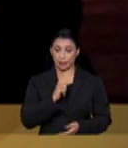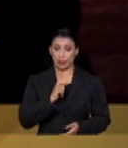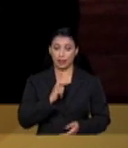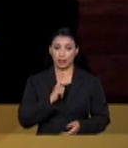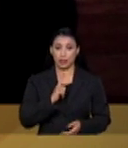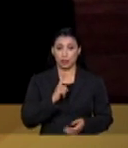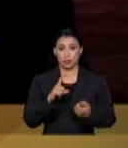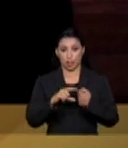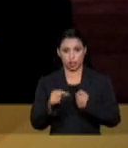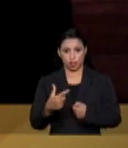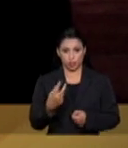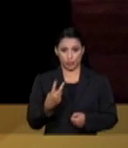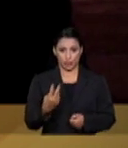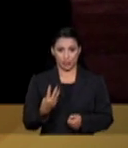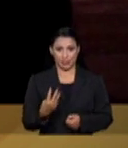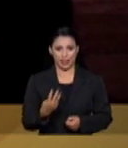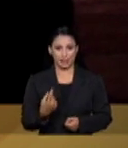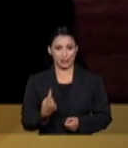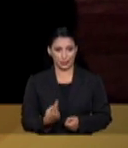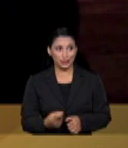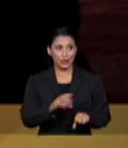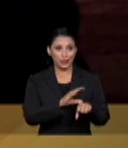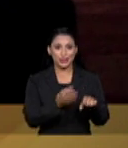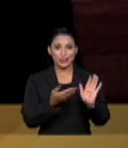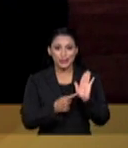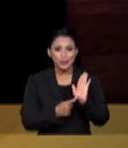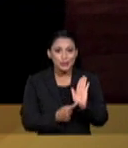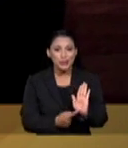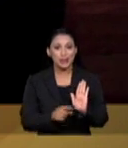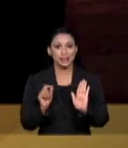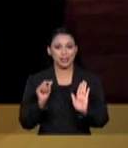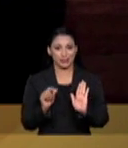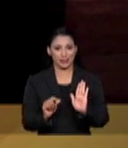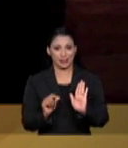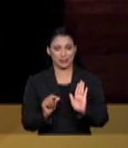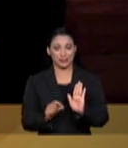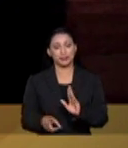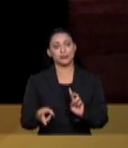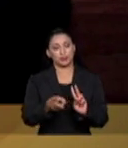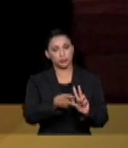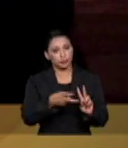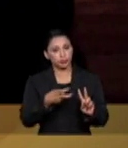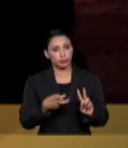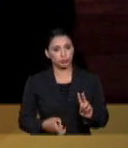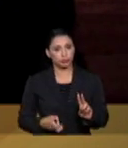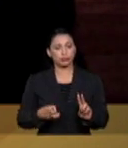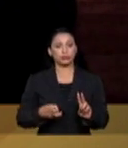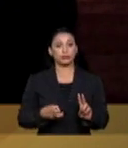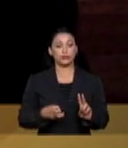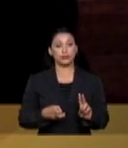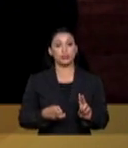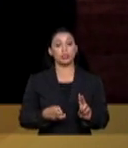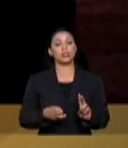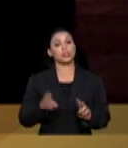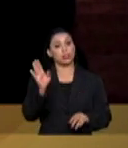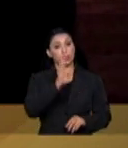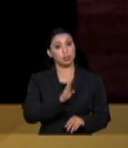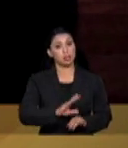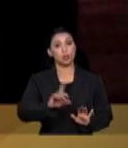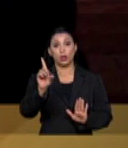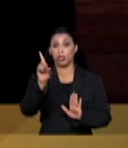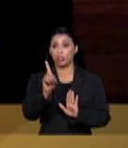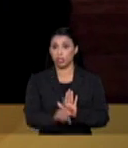fiz no artigo 231 a condição tutela aos indígenas brasileiros direitos